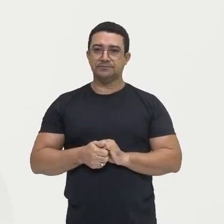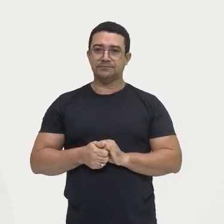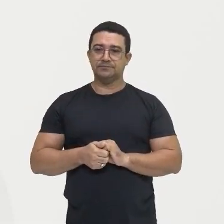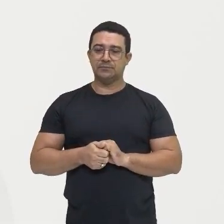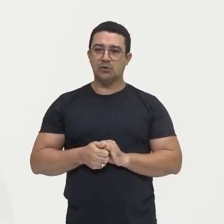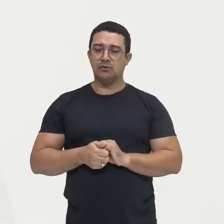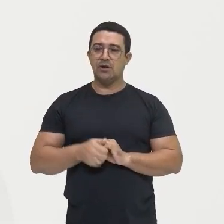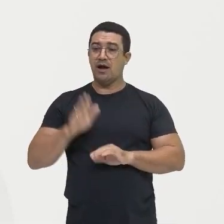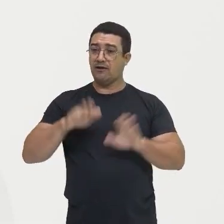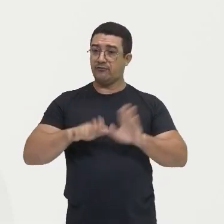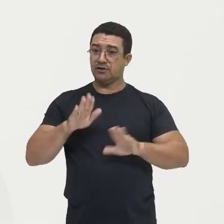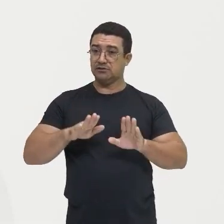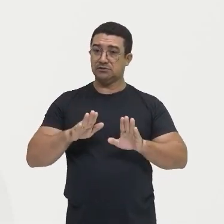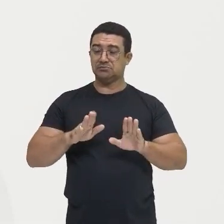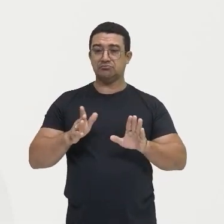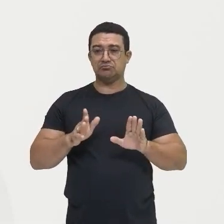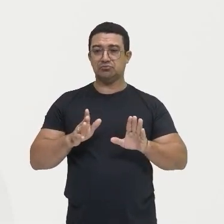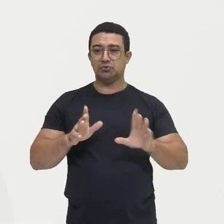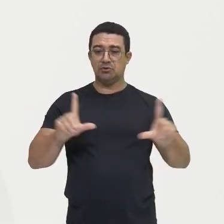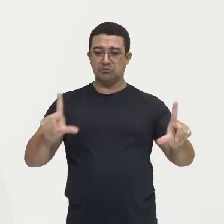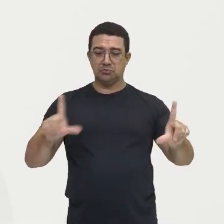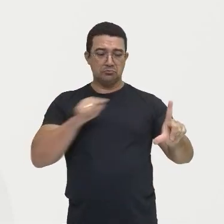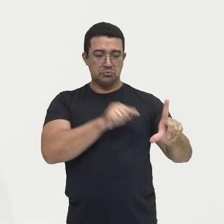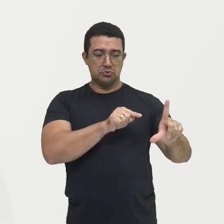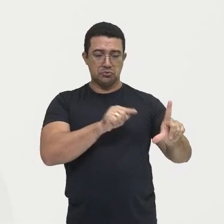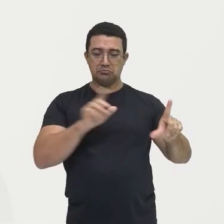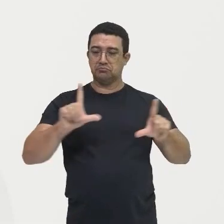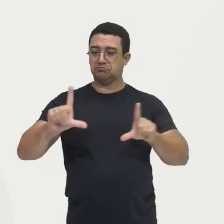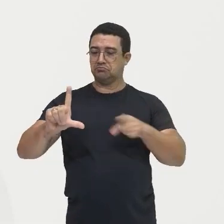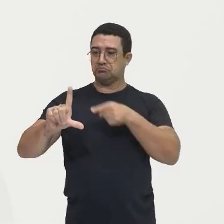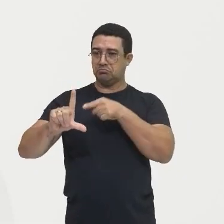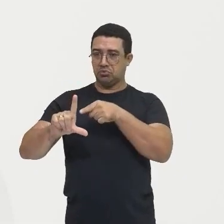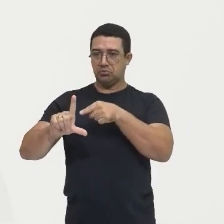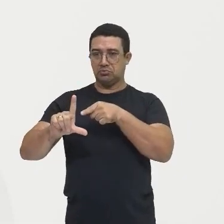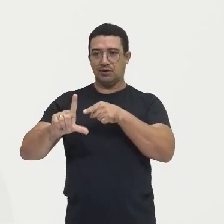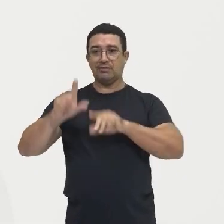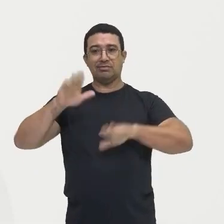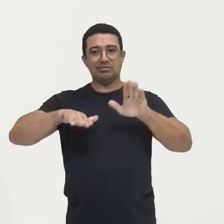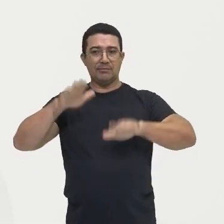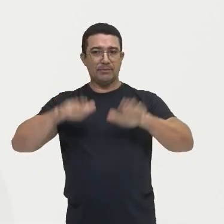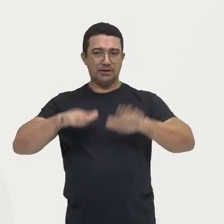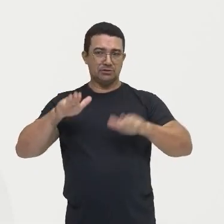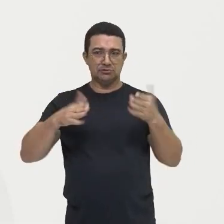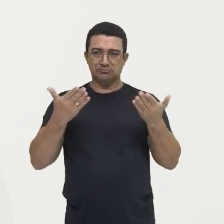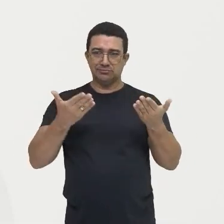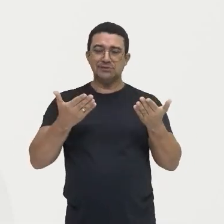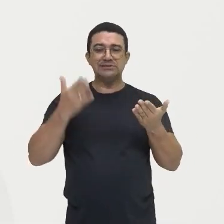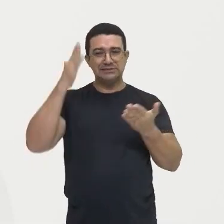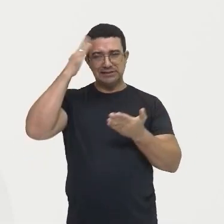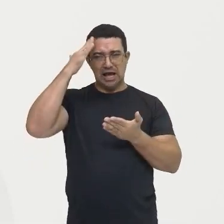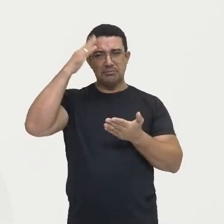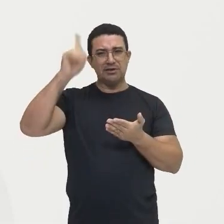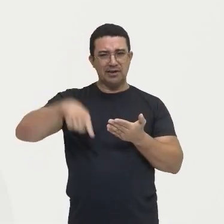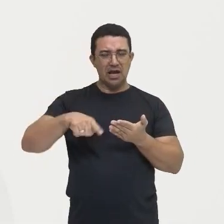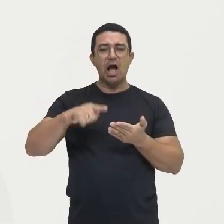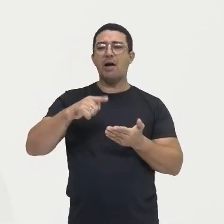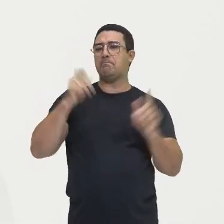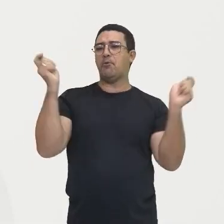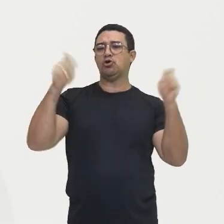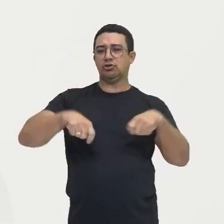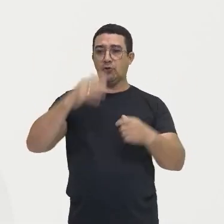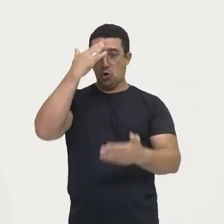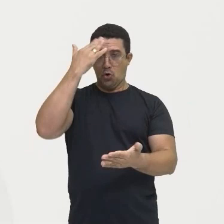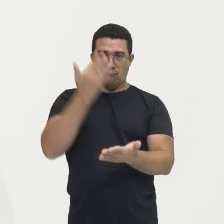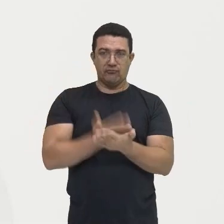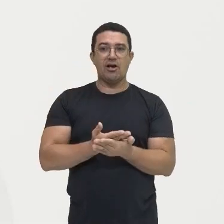inferiores também, certo? E a depender da fonte, eu vou definir o grau de confiabilidade desse mapa. Se eu digo